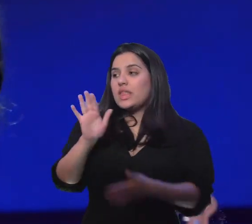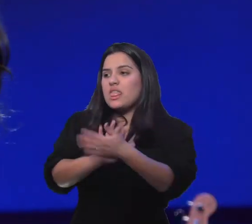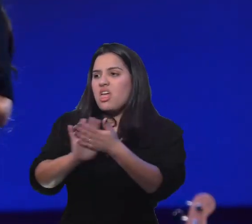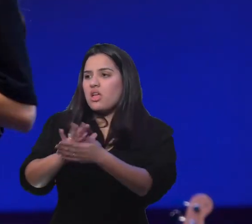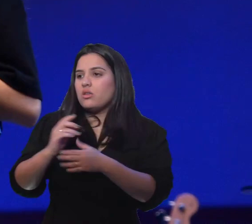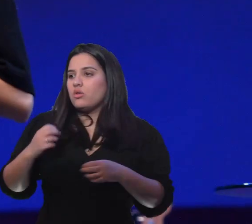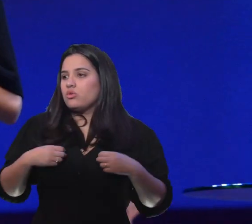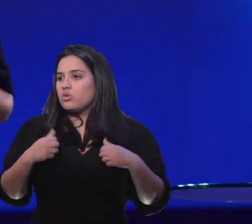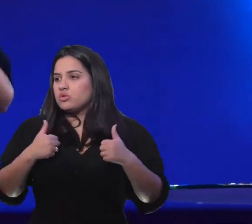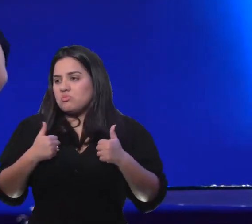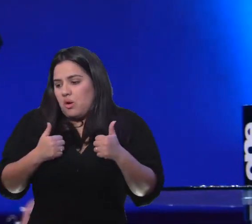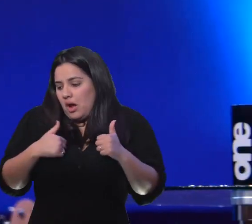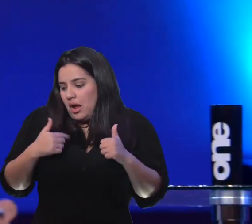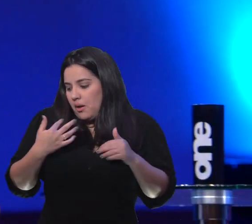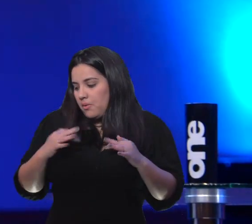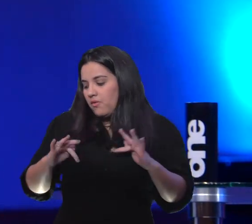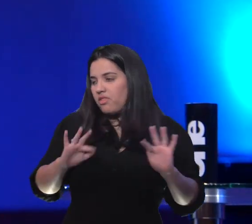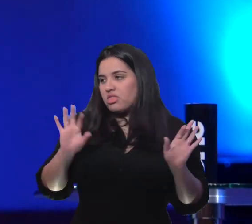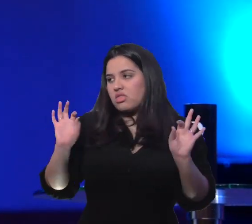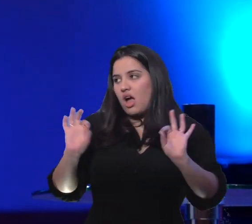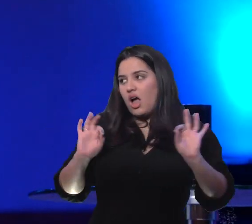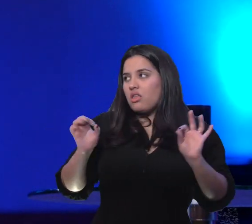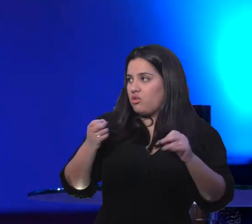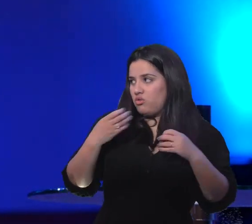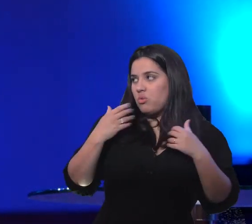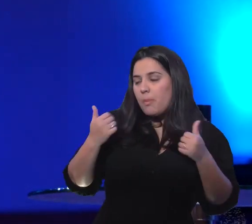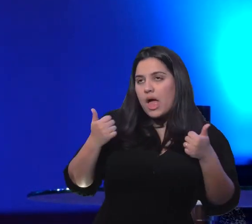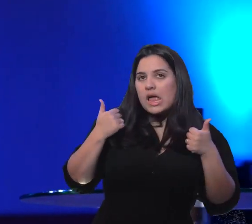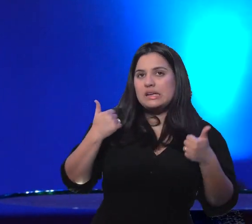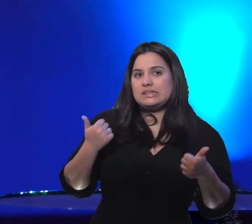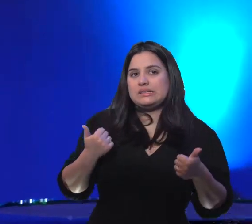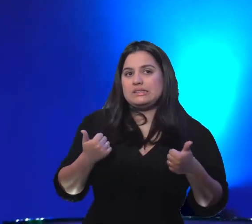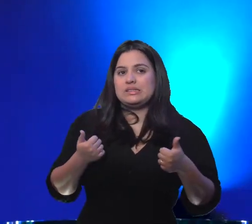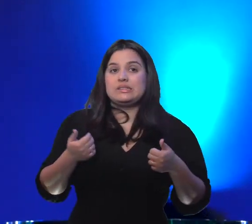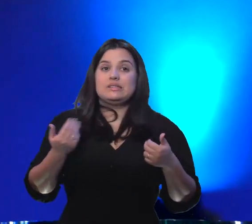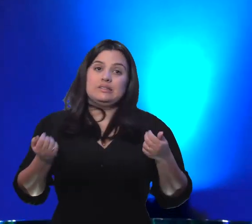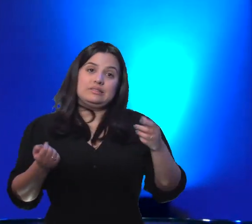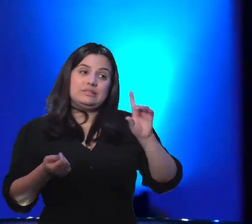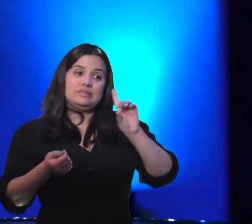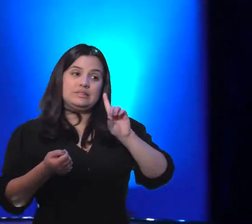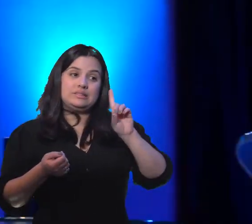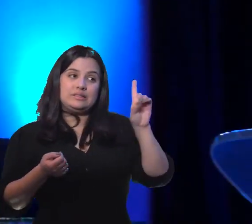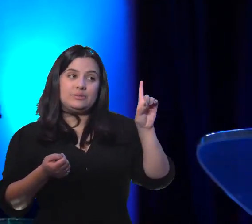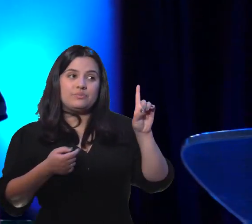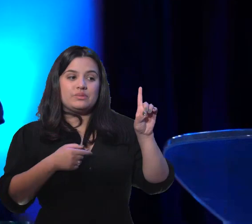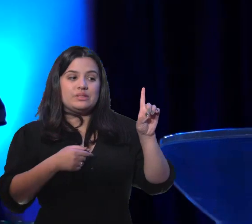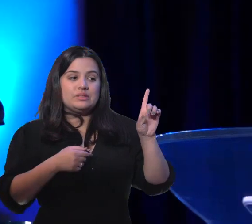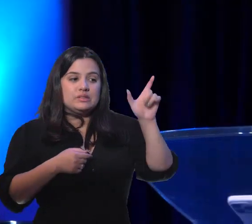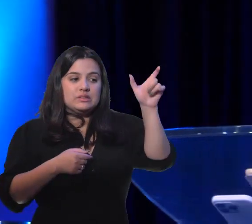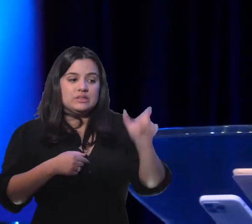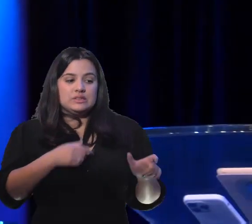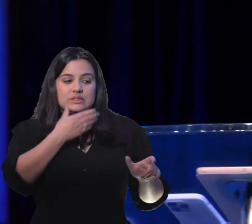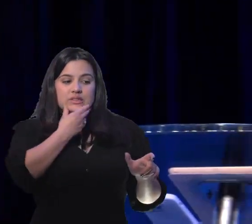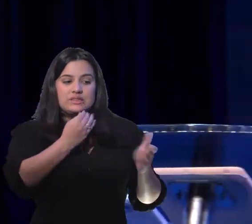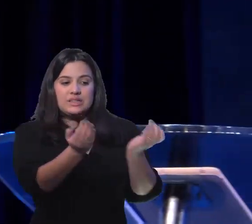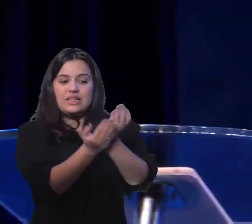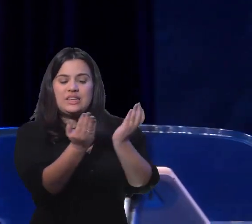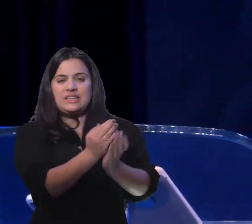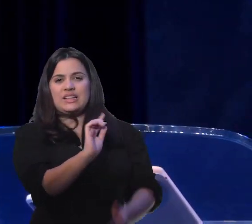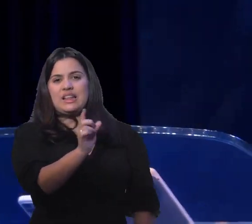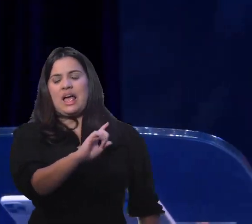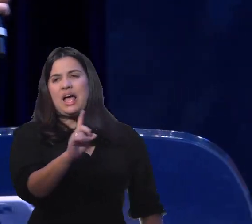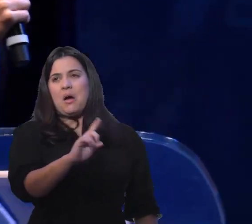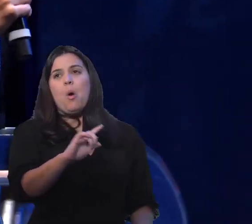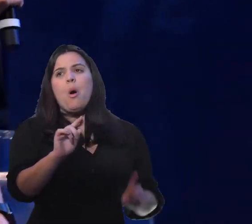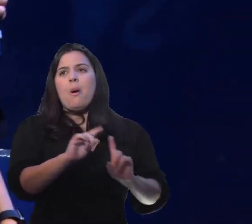que eu não vou me machucar. Tá tudo bem. Ai, Deus, ele não é crente, mas ele vai vir para a igreja.